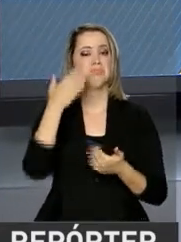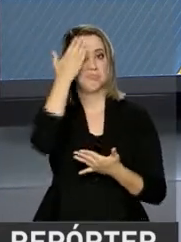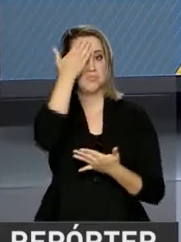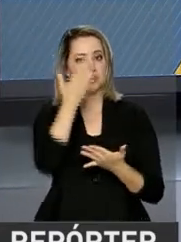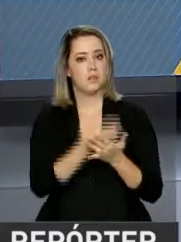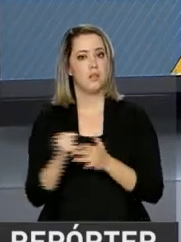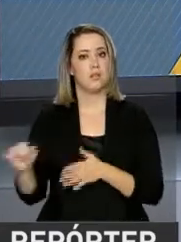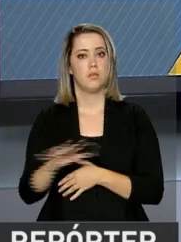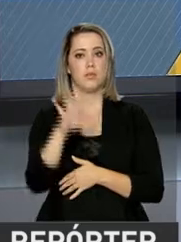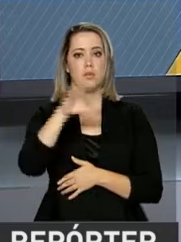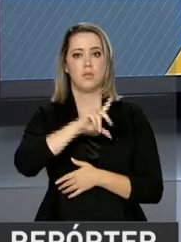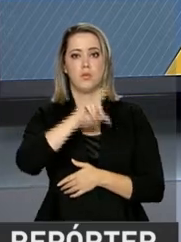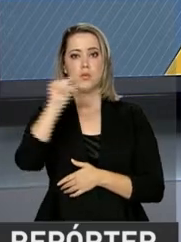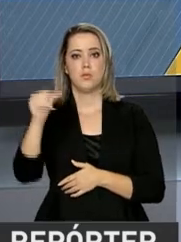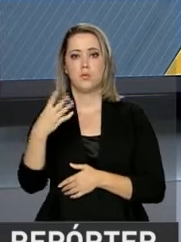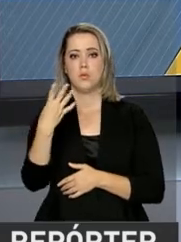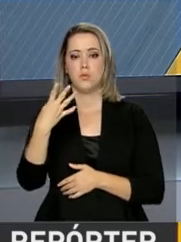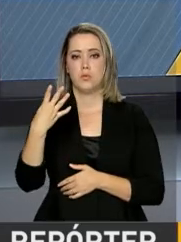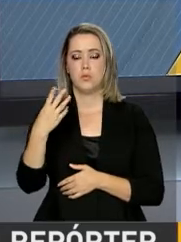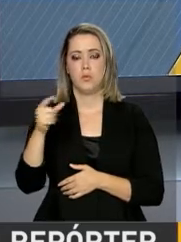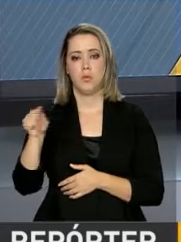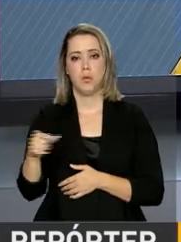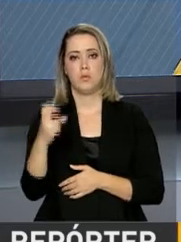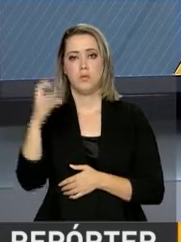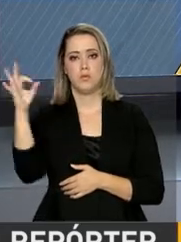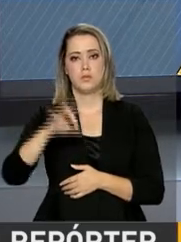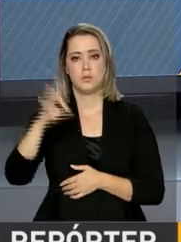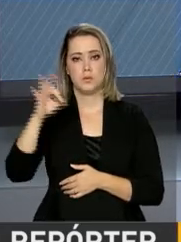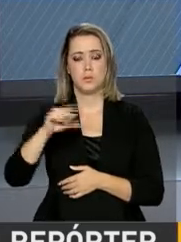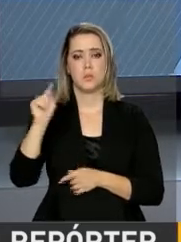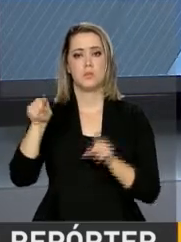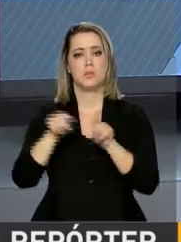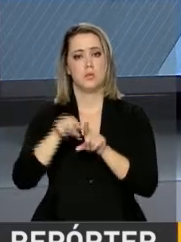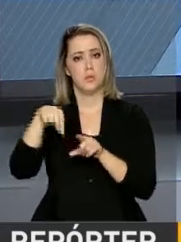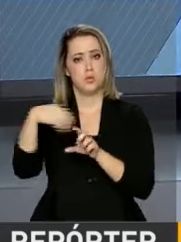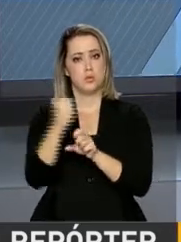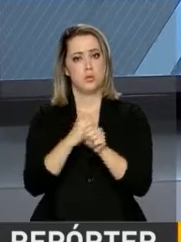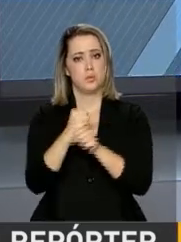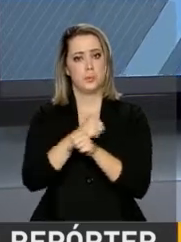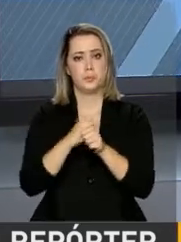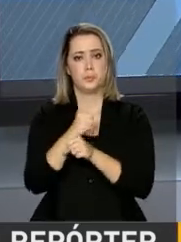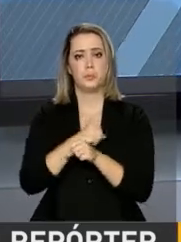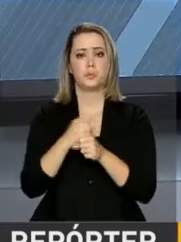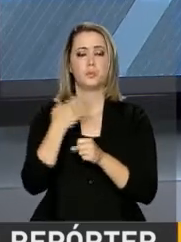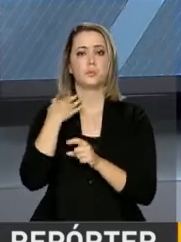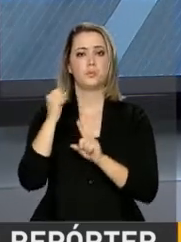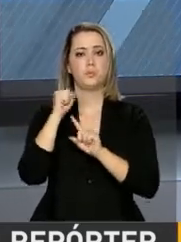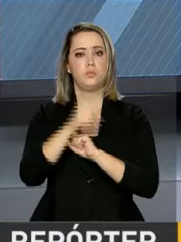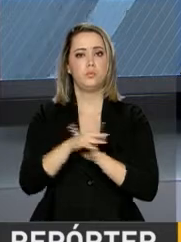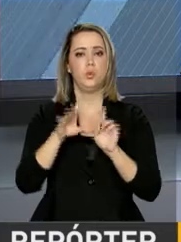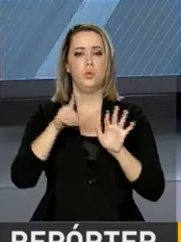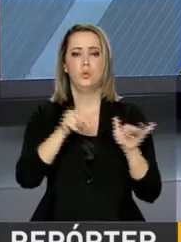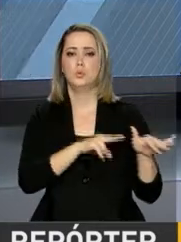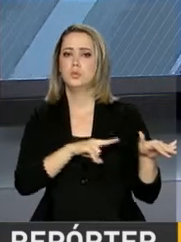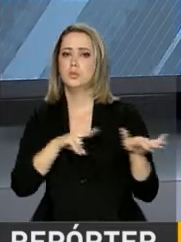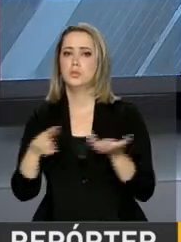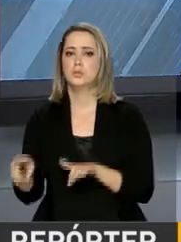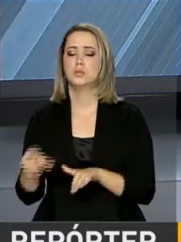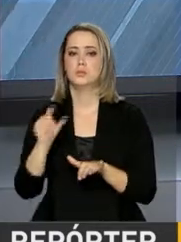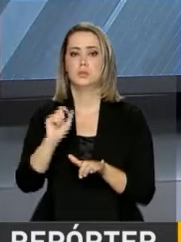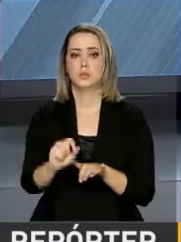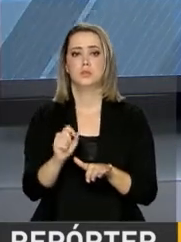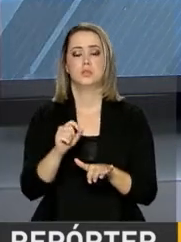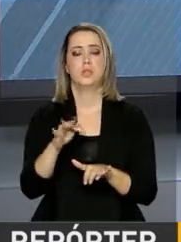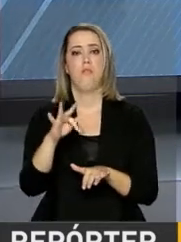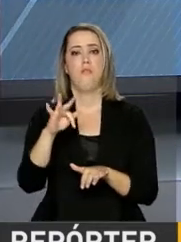a inflação oficial abaixo de 4% este ano de acordo com o boletim focus divulgado semanalmente pelo banco central